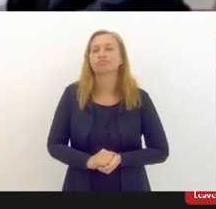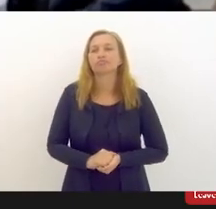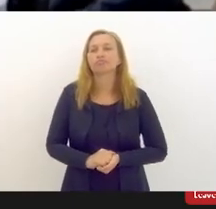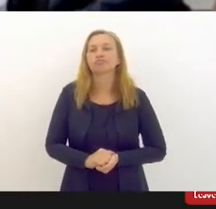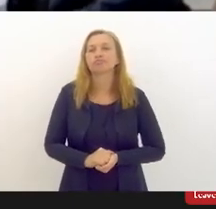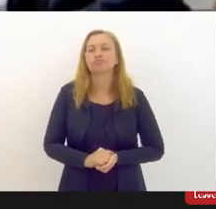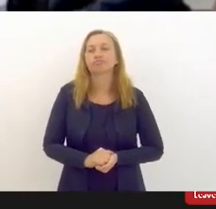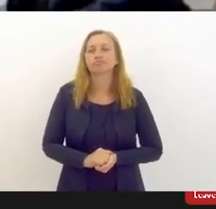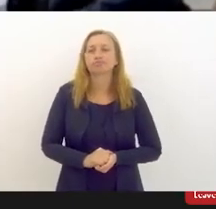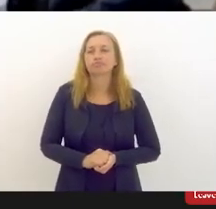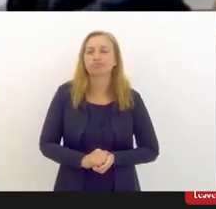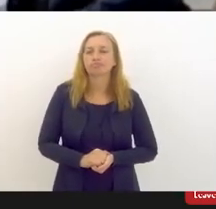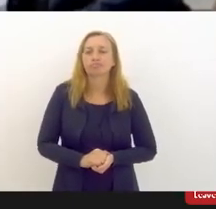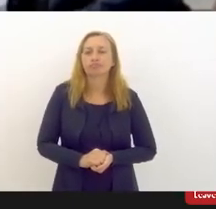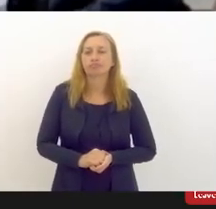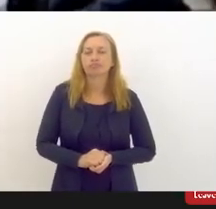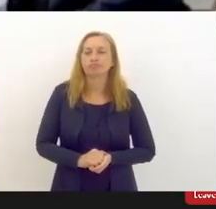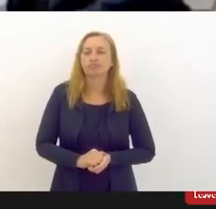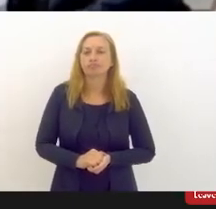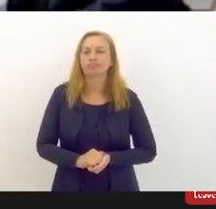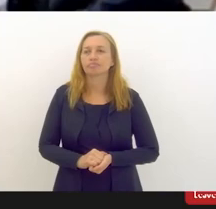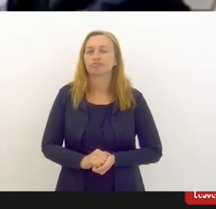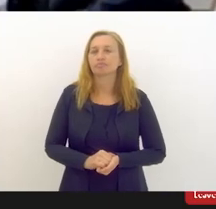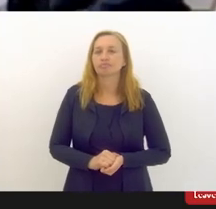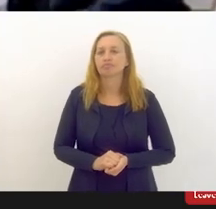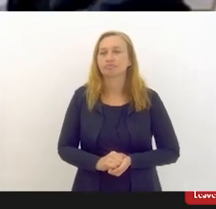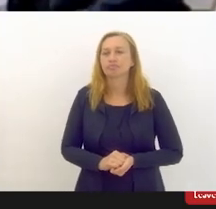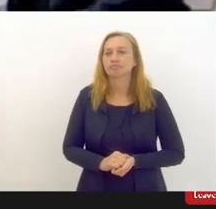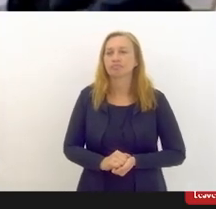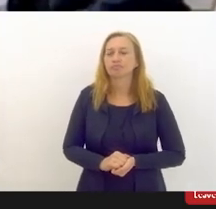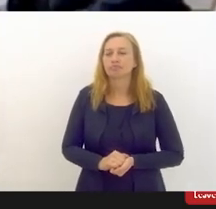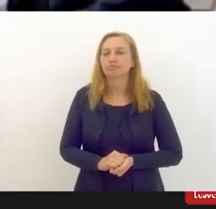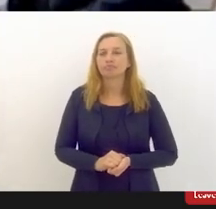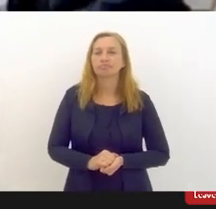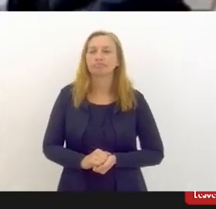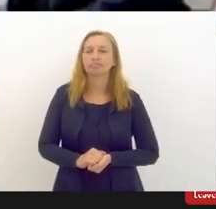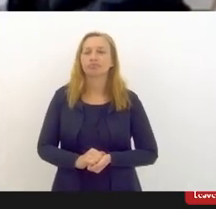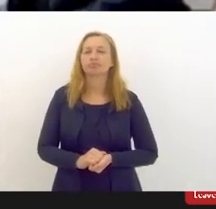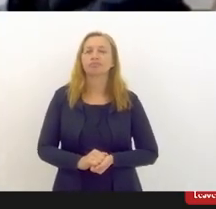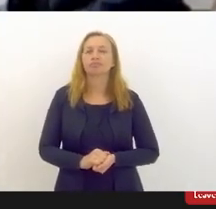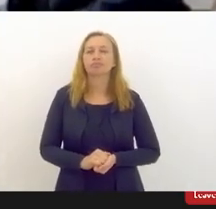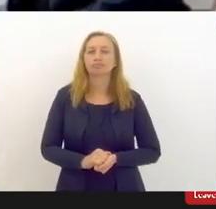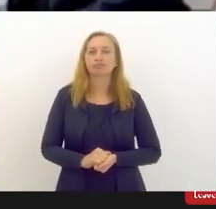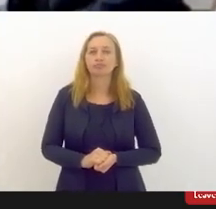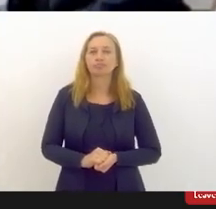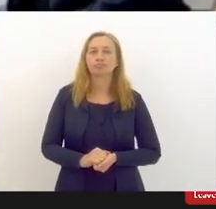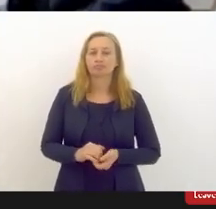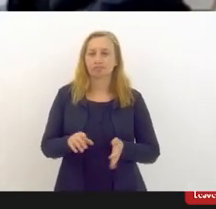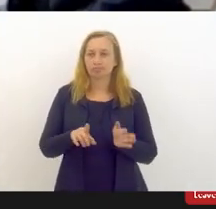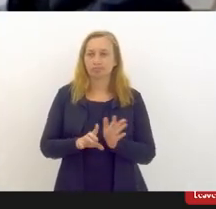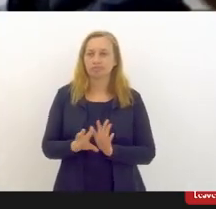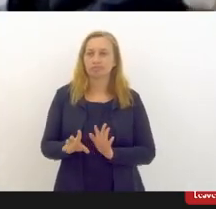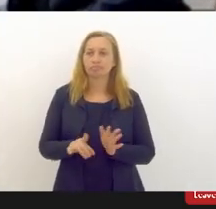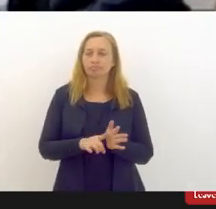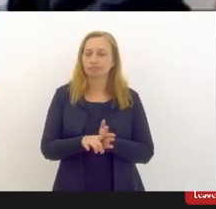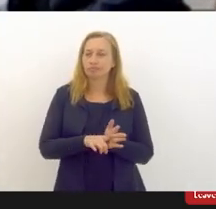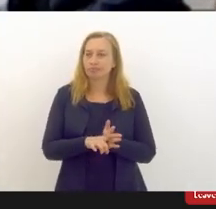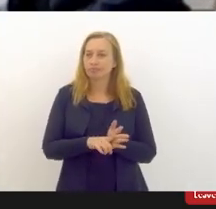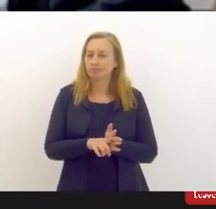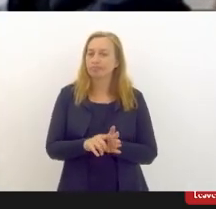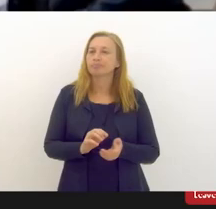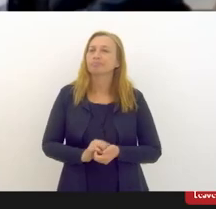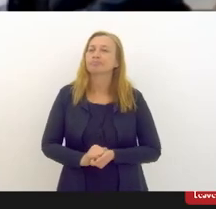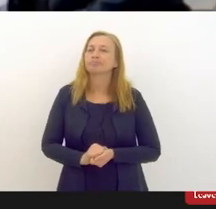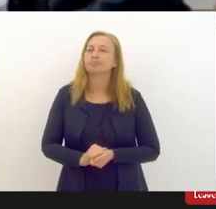gente está sob chamada pública. Então, a gente pretende, assim como foi feito em 22 e